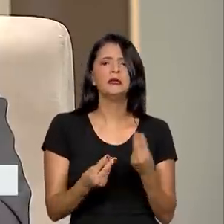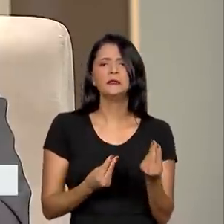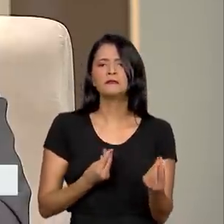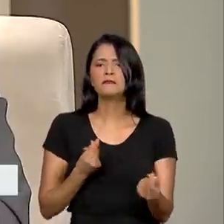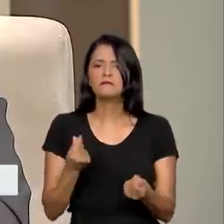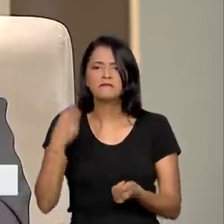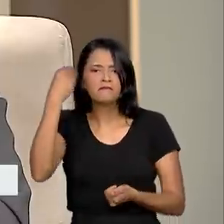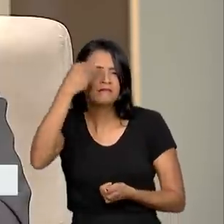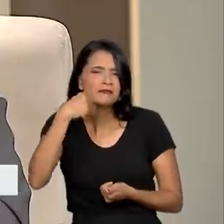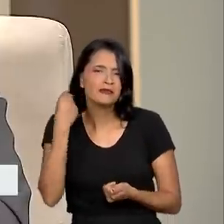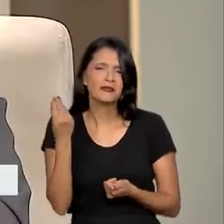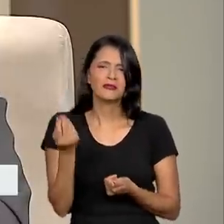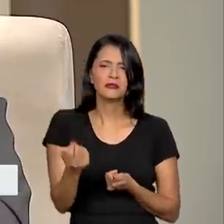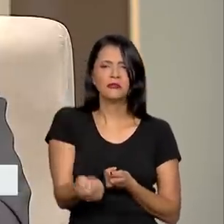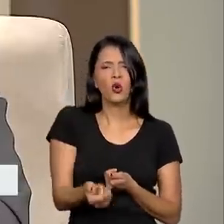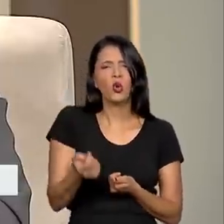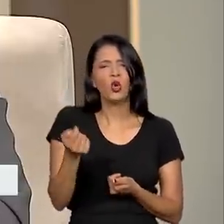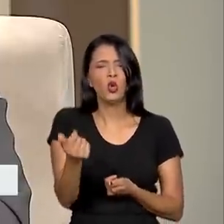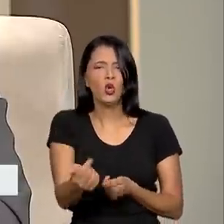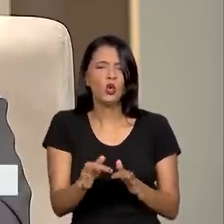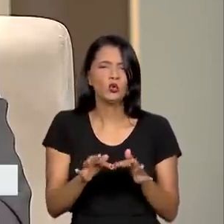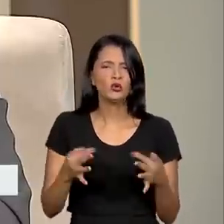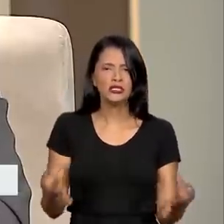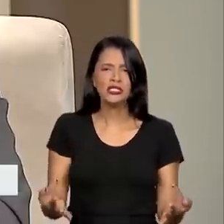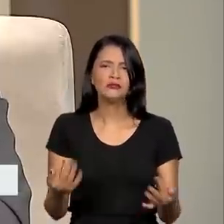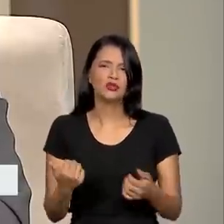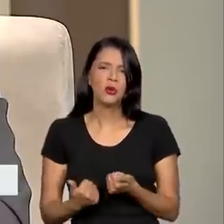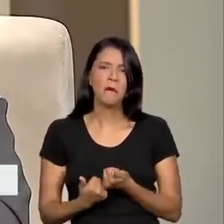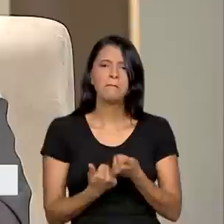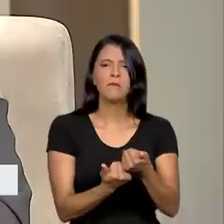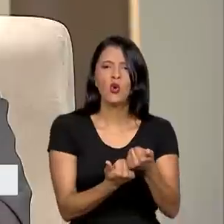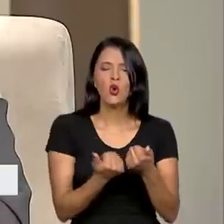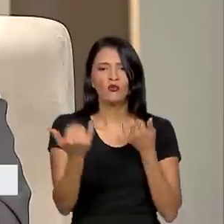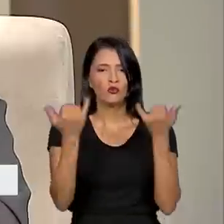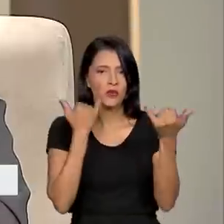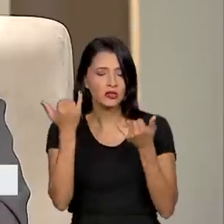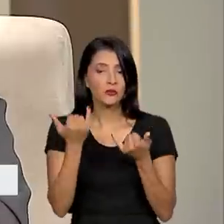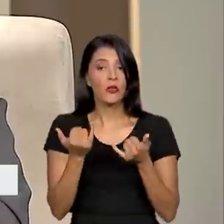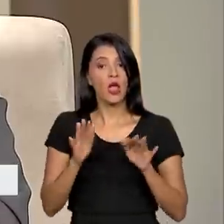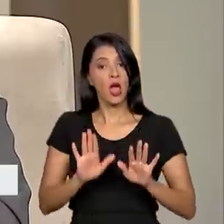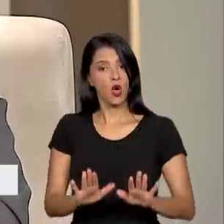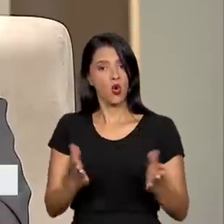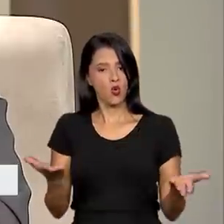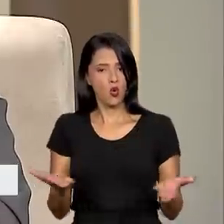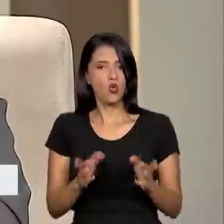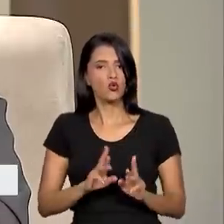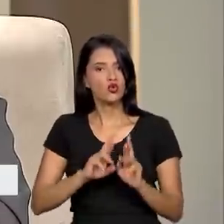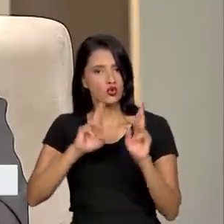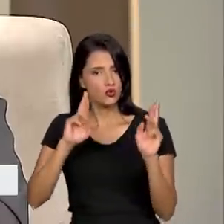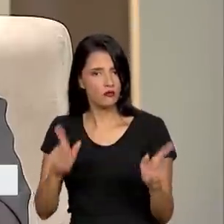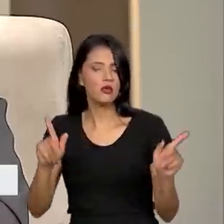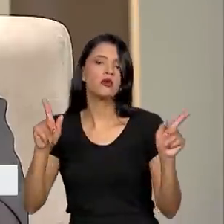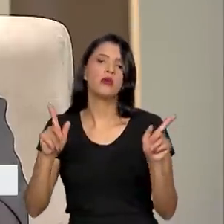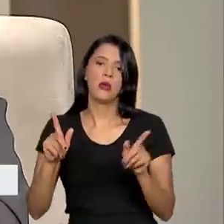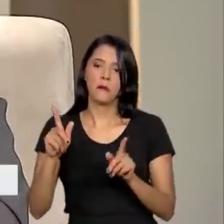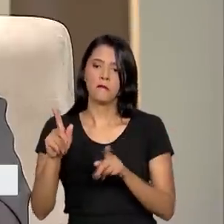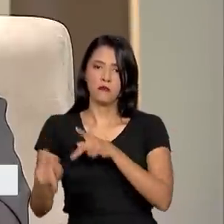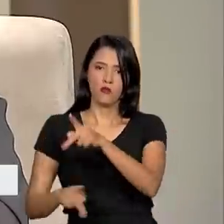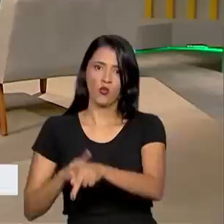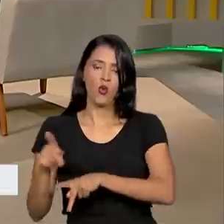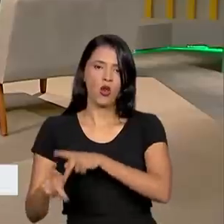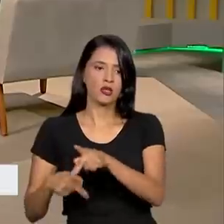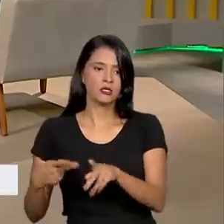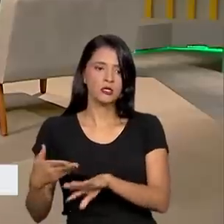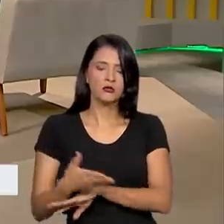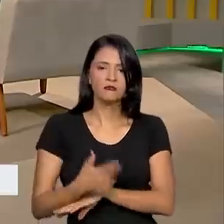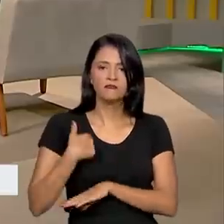grandes experiências, só conseguia um apoio de informação. Hoje já não. Hoje a população é ávida por ter a fruição